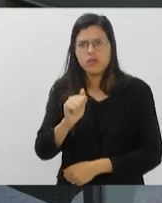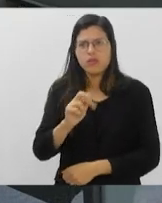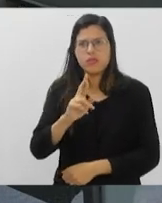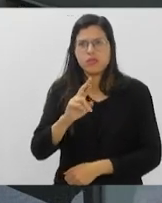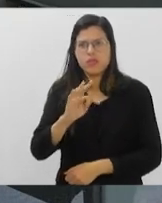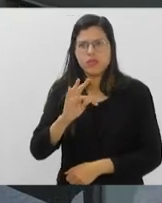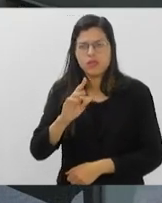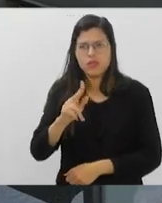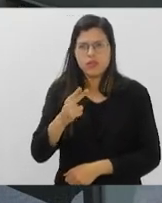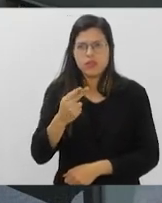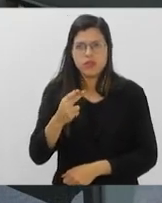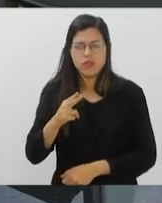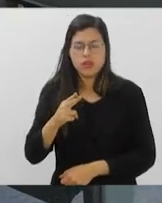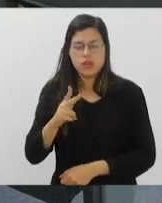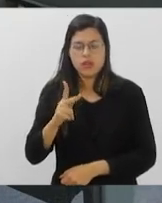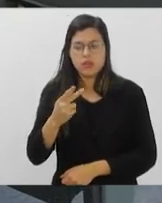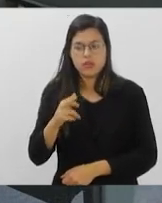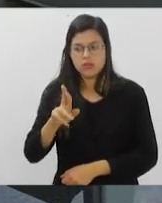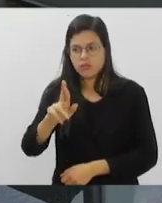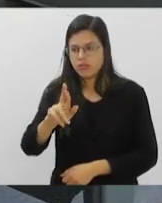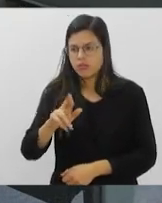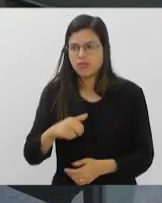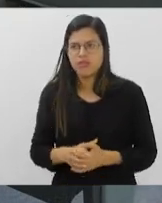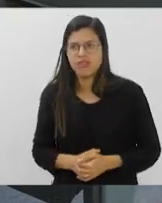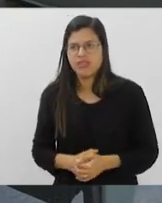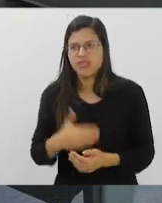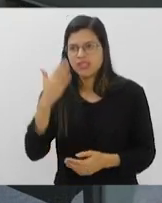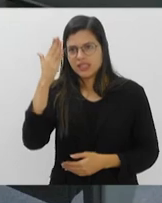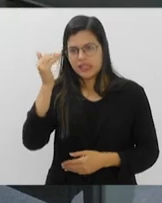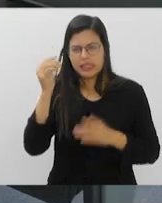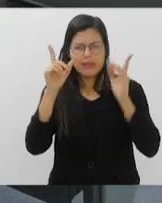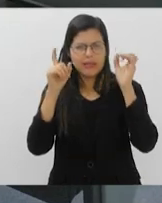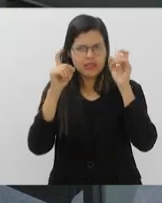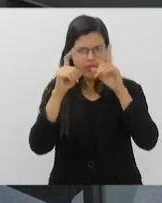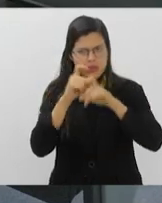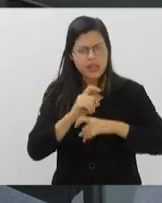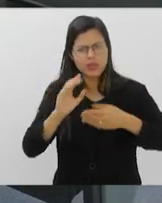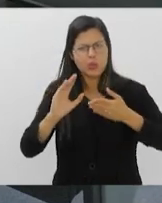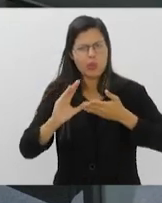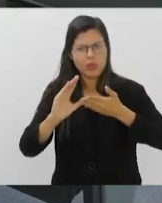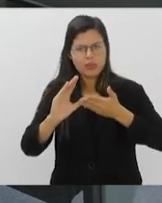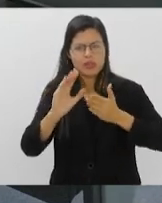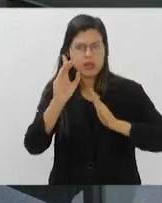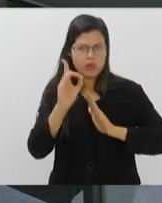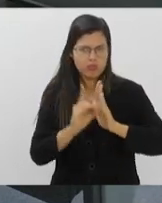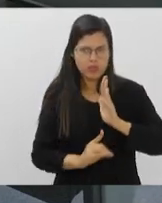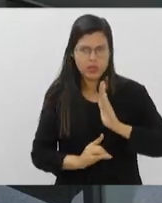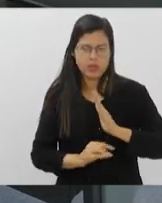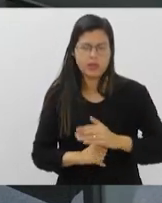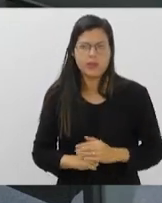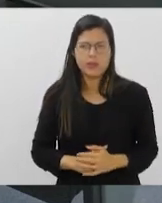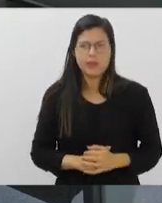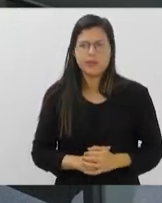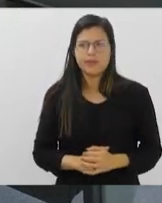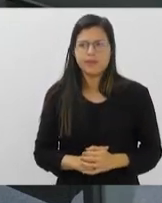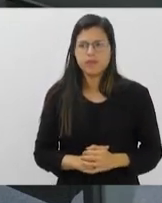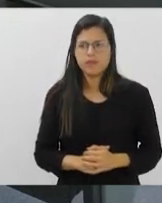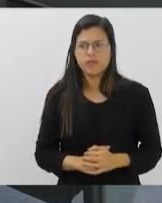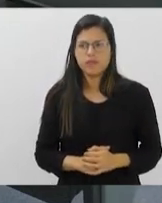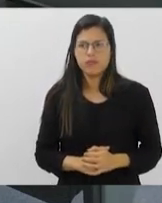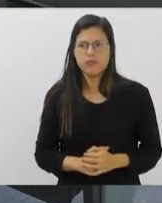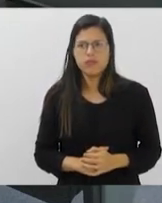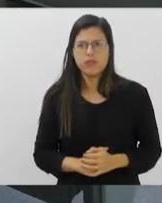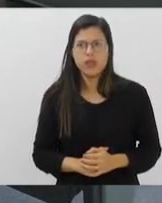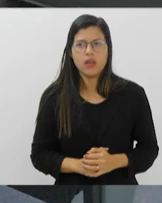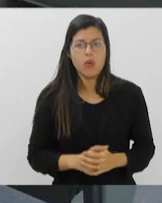eh a gente sabe né das dificuldades que T os conselho de direitos eh eu tenho